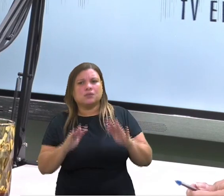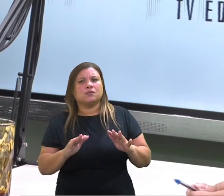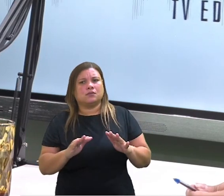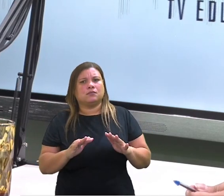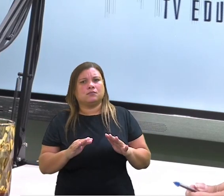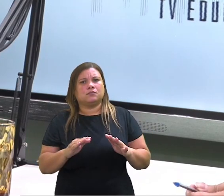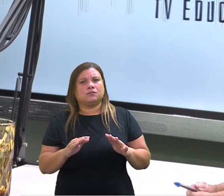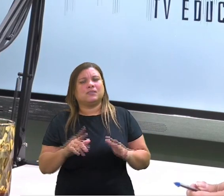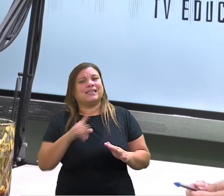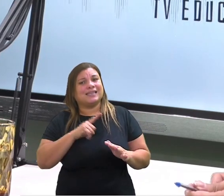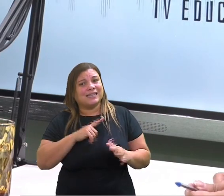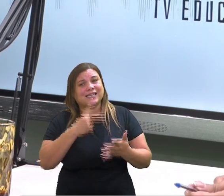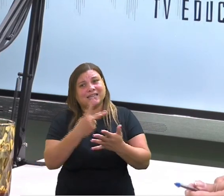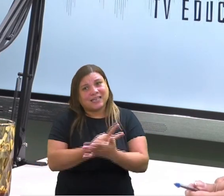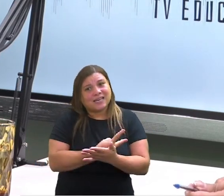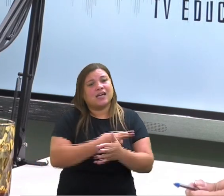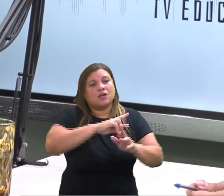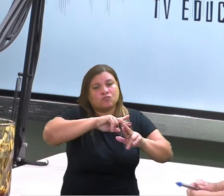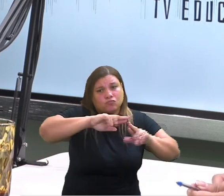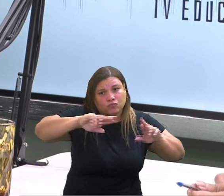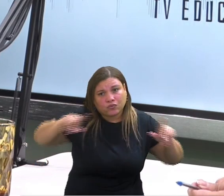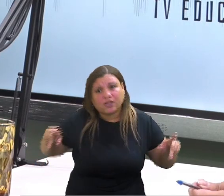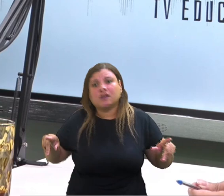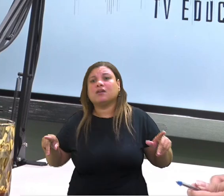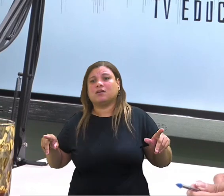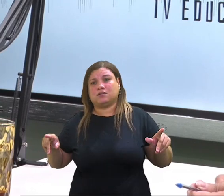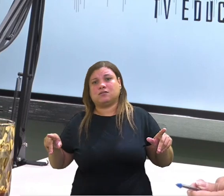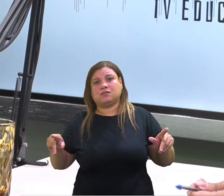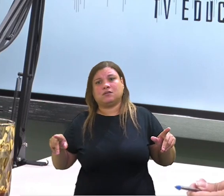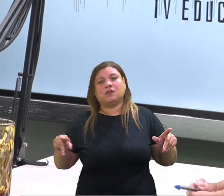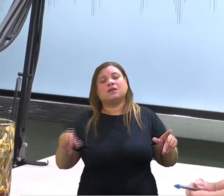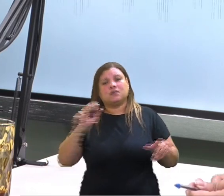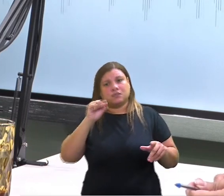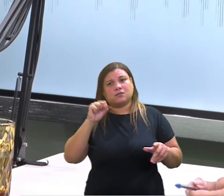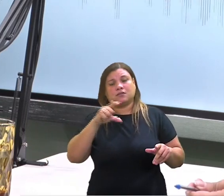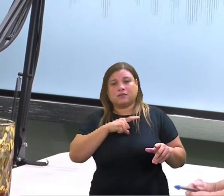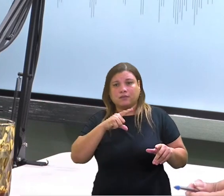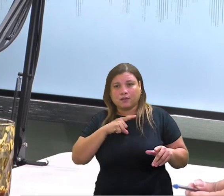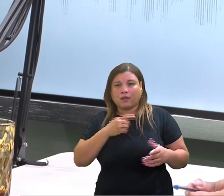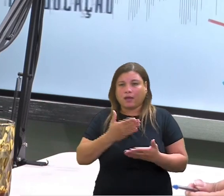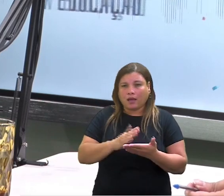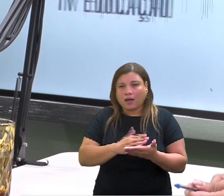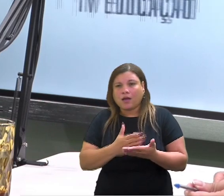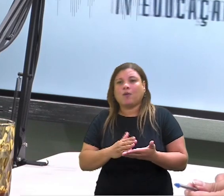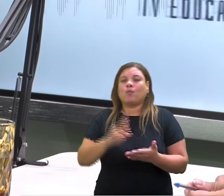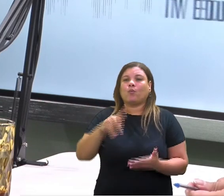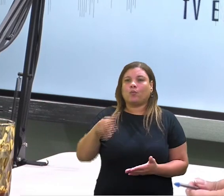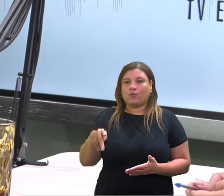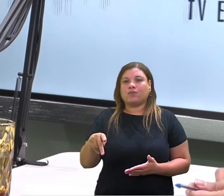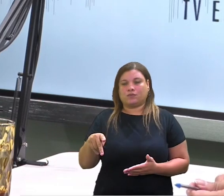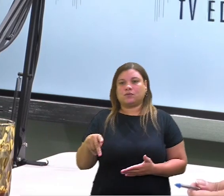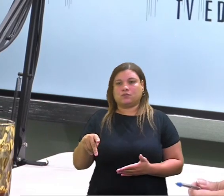qualificados. Nós temos pedagogos excepcionais, diretores fantásticos também, que orientam e verificam alguma anomalia, já